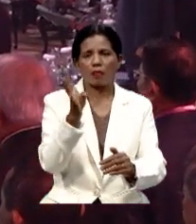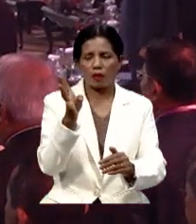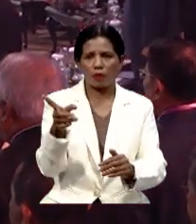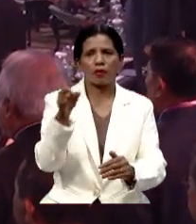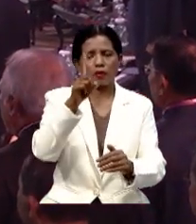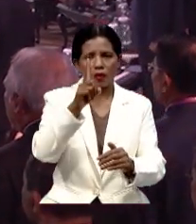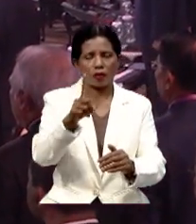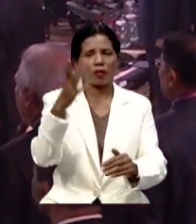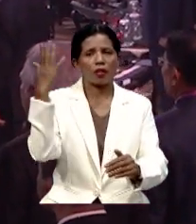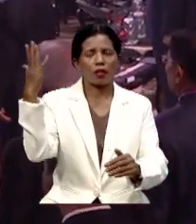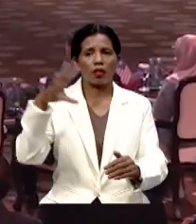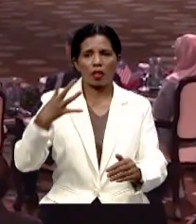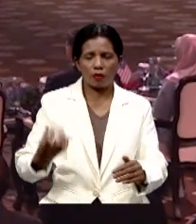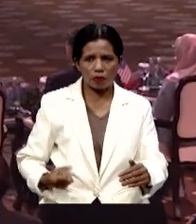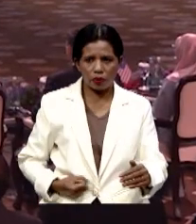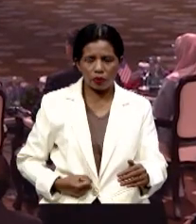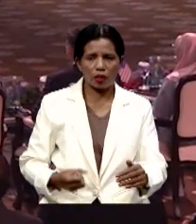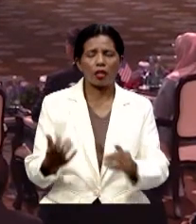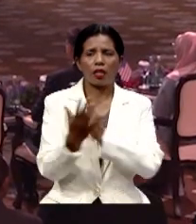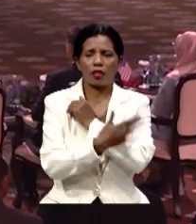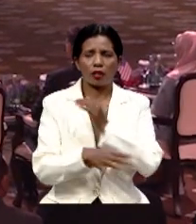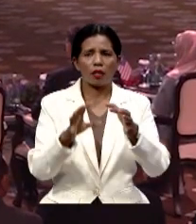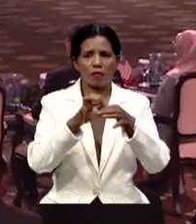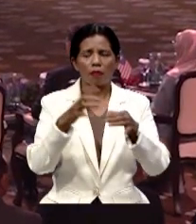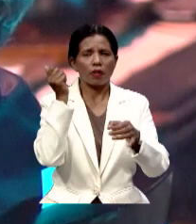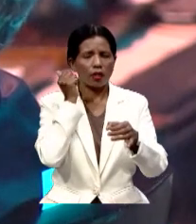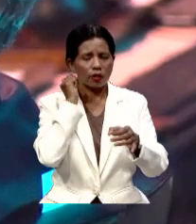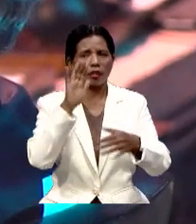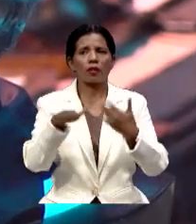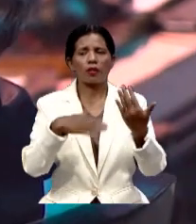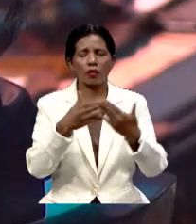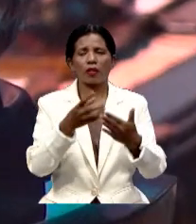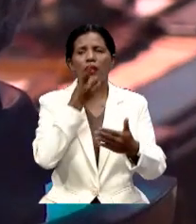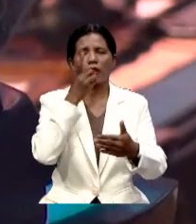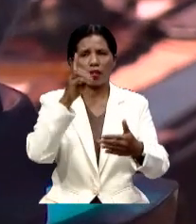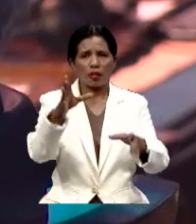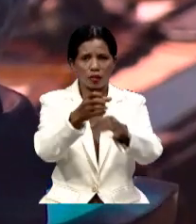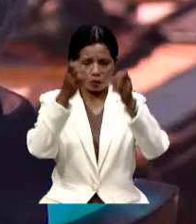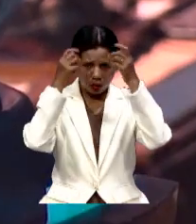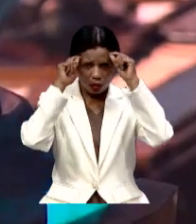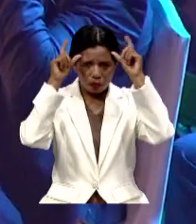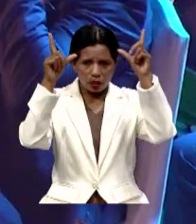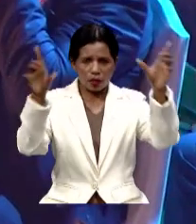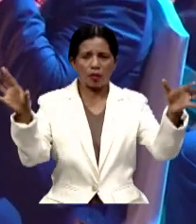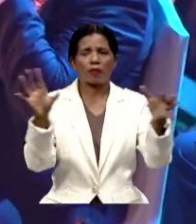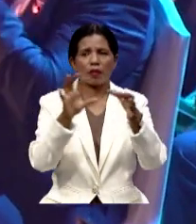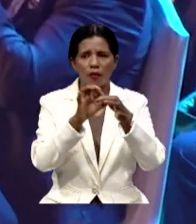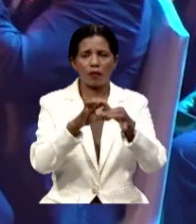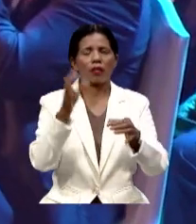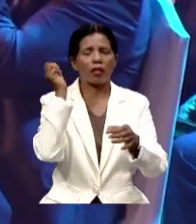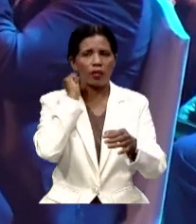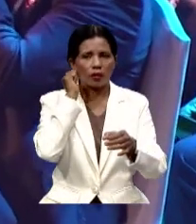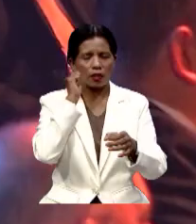Recinida, e a Camboja, nação membro ASEAN Sira declara Simo Timor-Leste sai membro ASEAN Badala